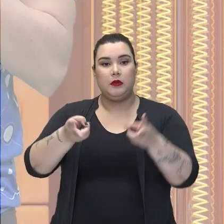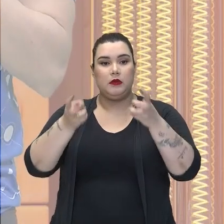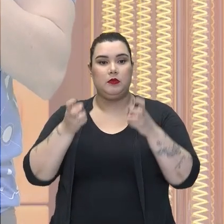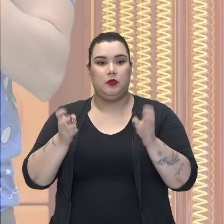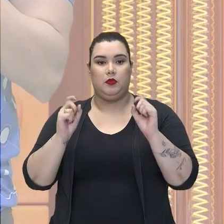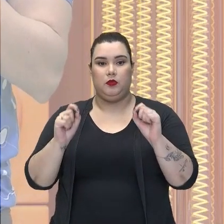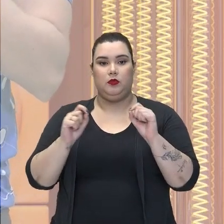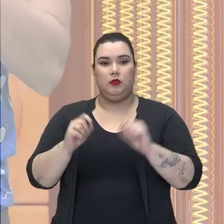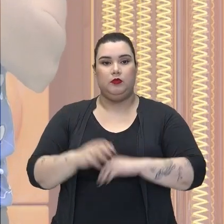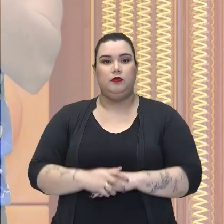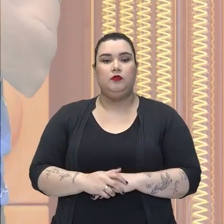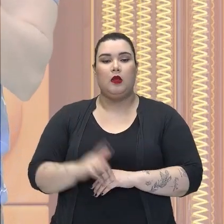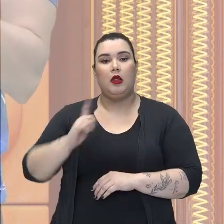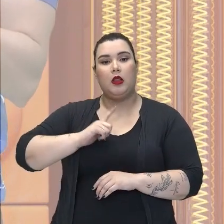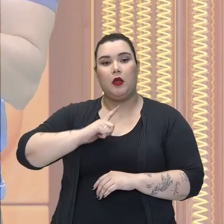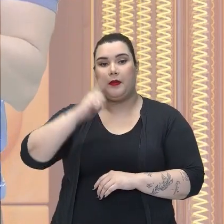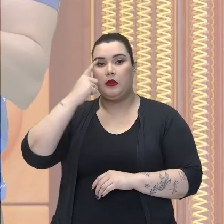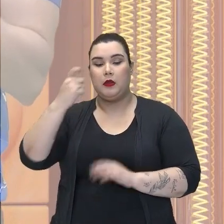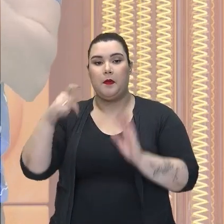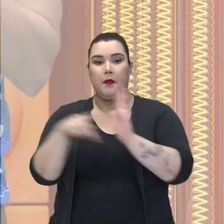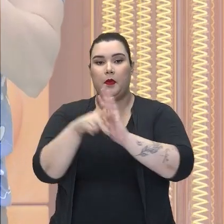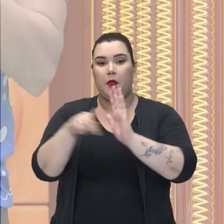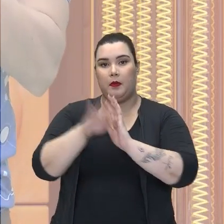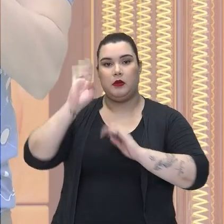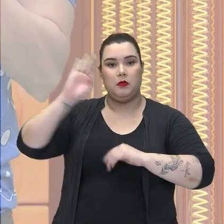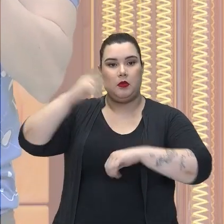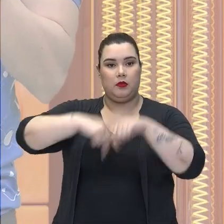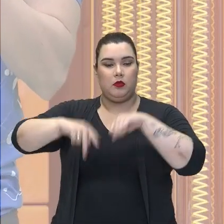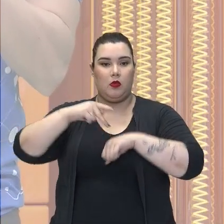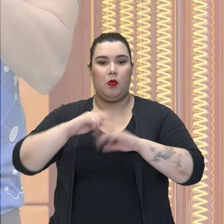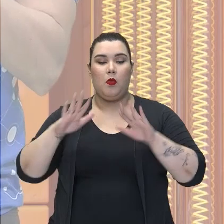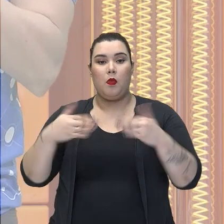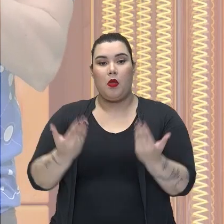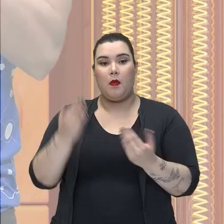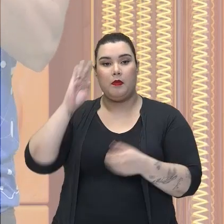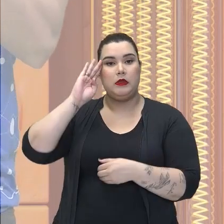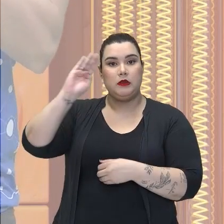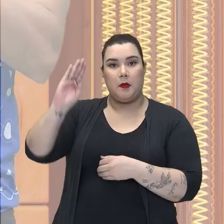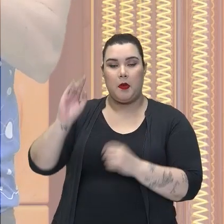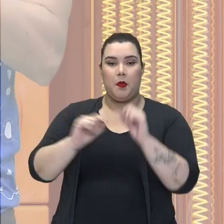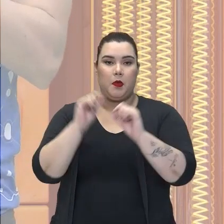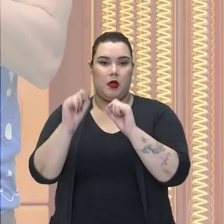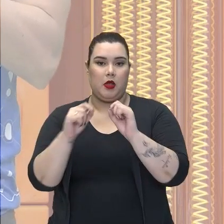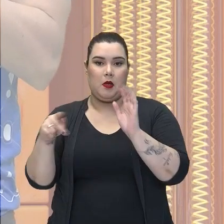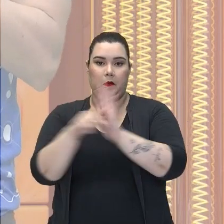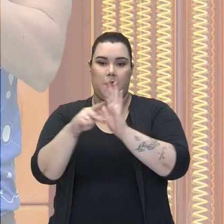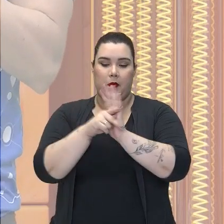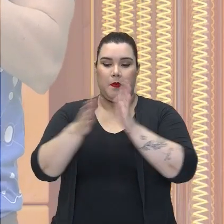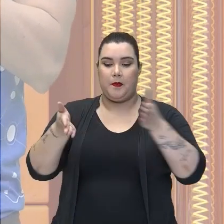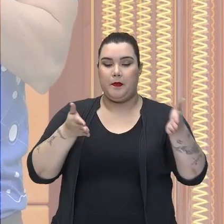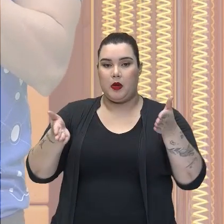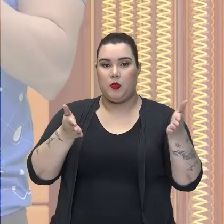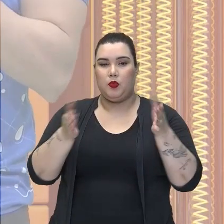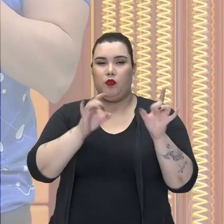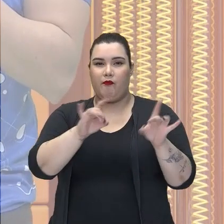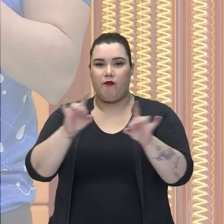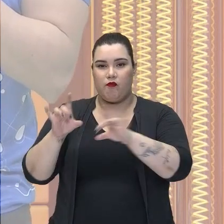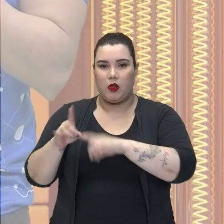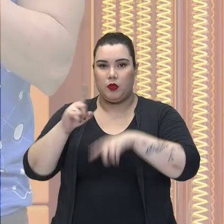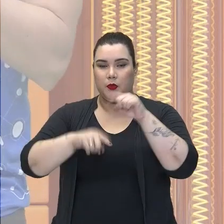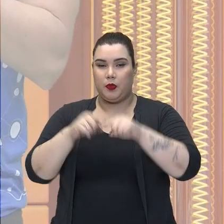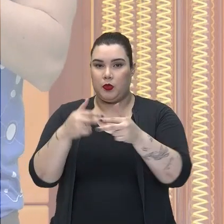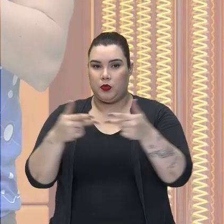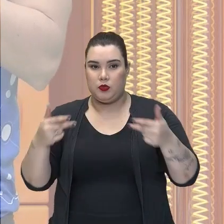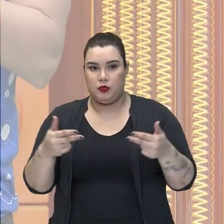os interesses, né, das principais potências. Então, qual era o interesse dessas potências nessa fase comercial aqui do